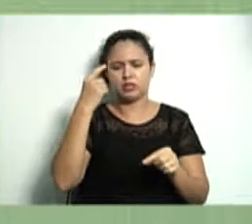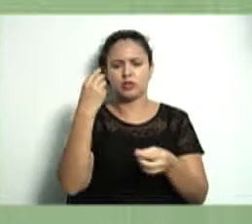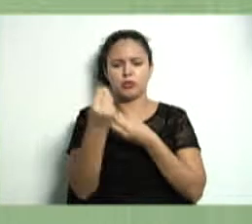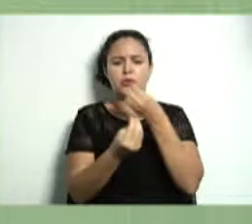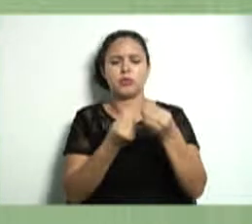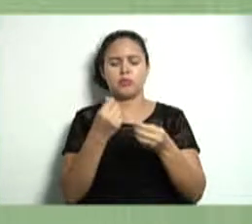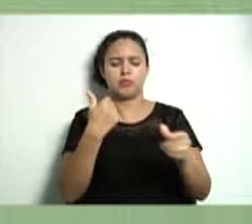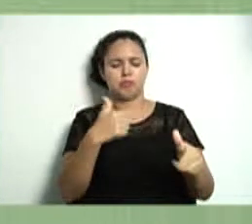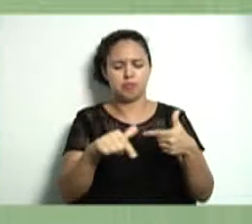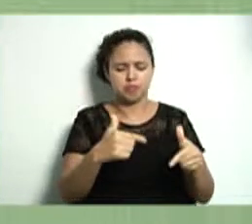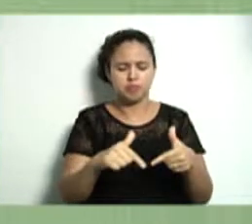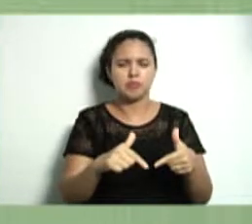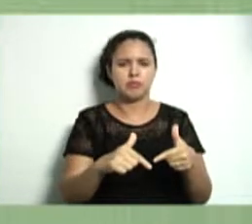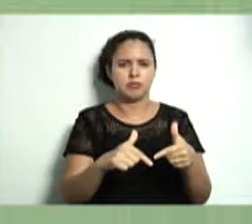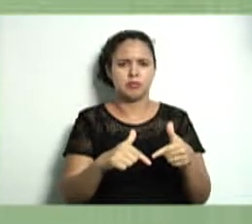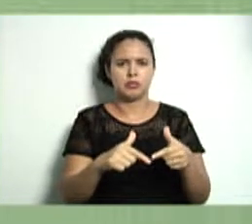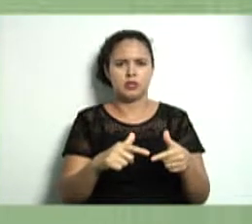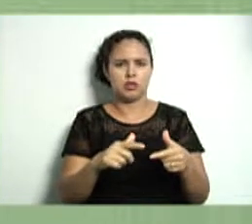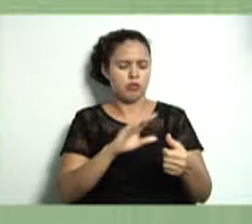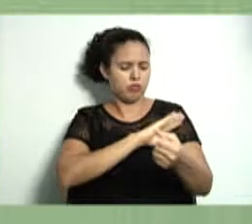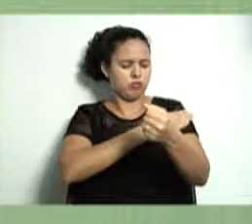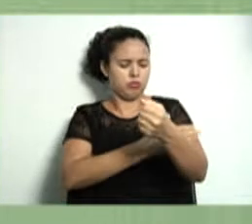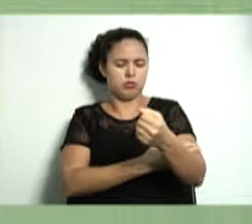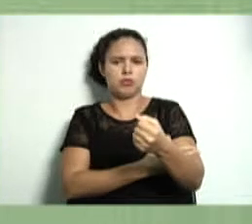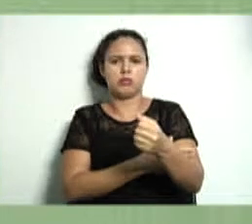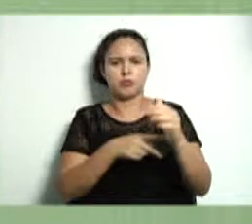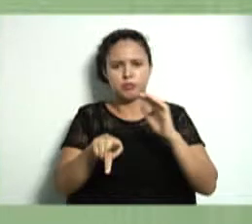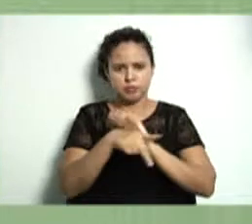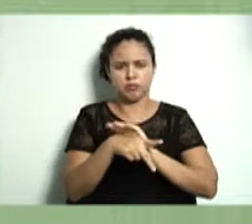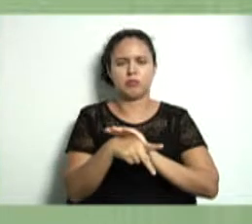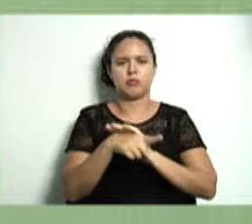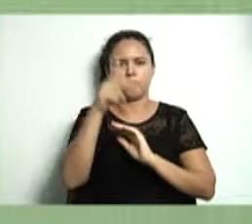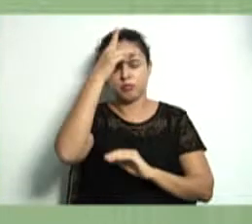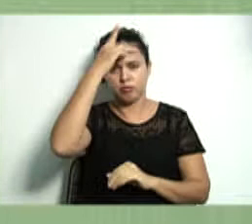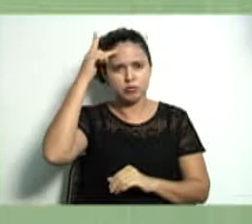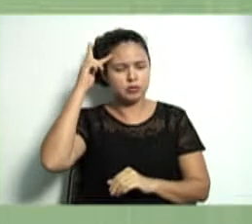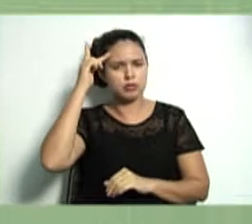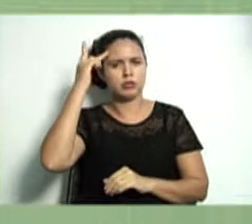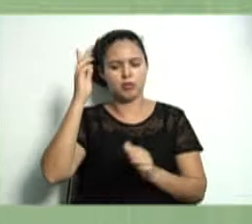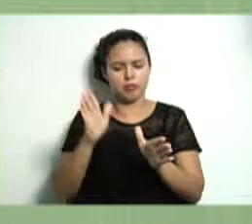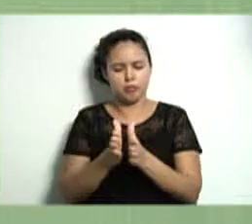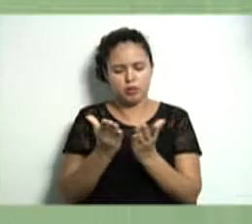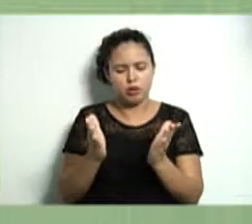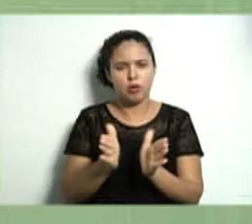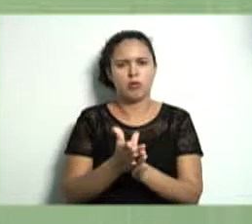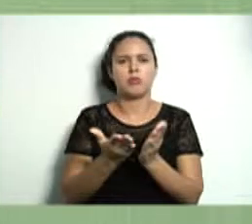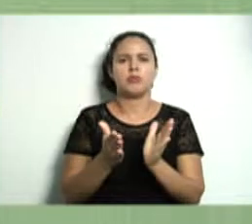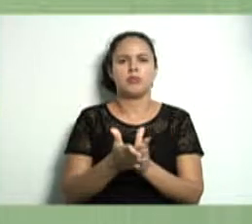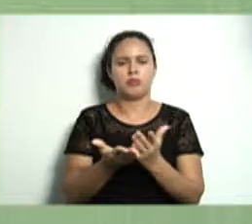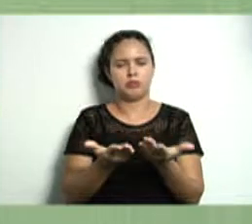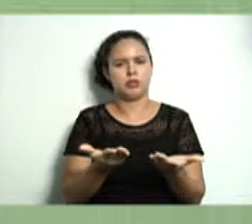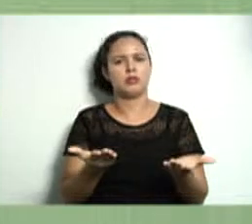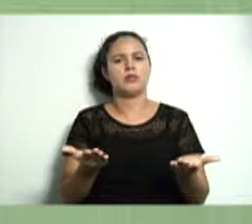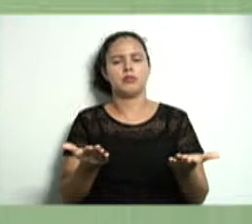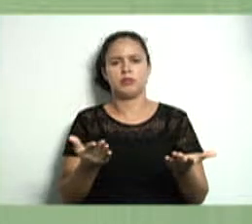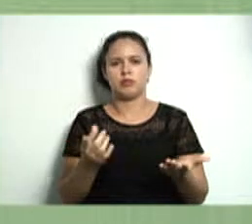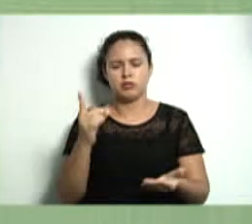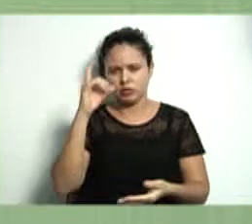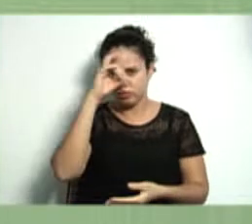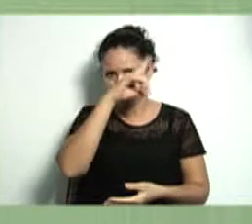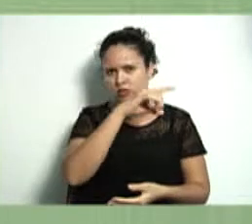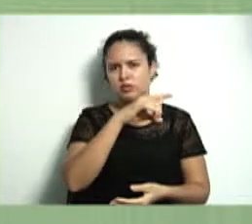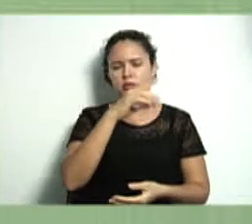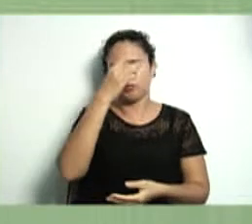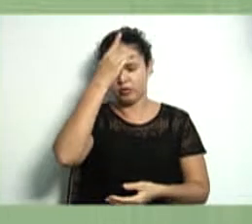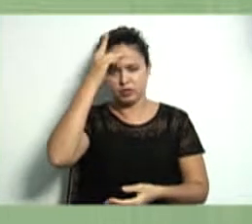ela também era considerada uma coisa menor, uma coisa que só as pessoas que eram, de certa forma, indignas,